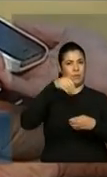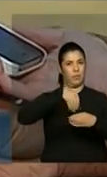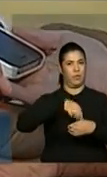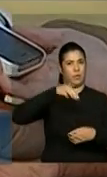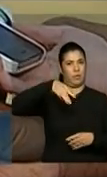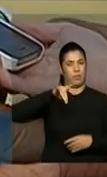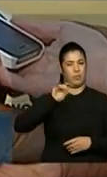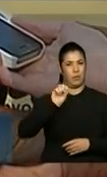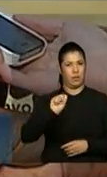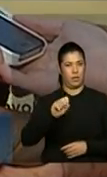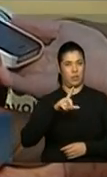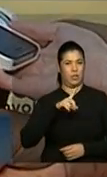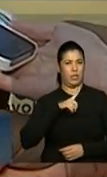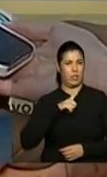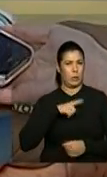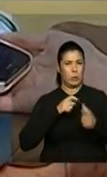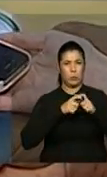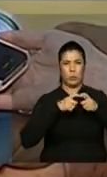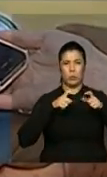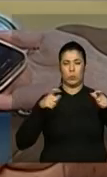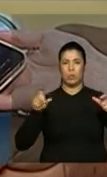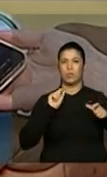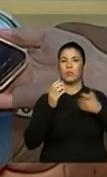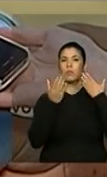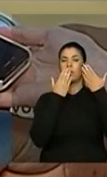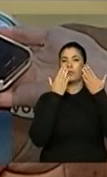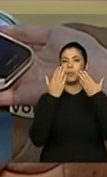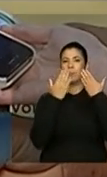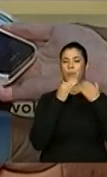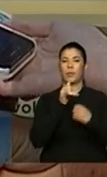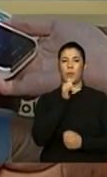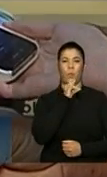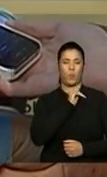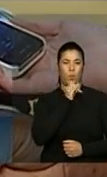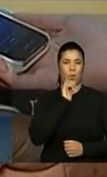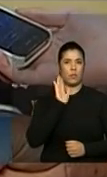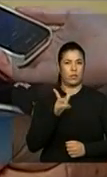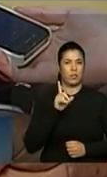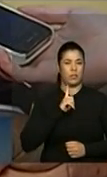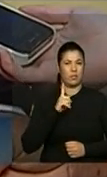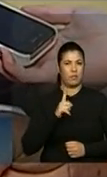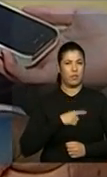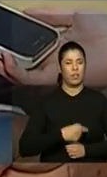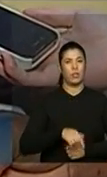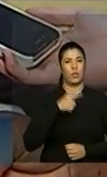MDS foi gigantesco. Se a gente pegar, que foi o exemplo que eu dei,